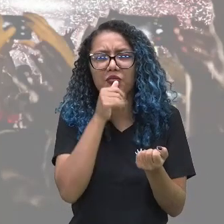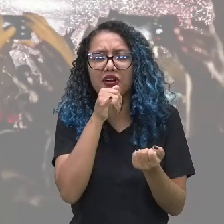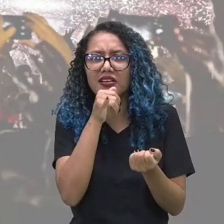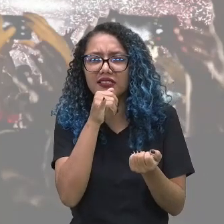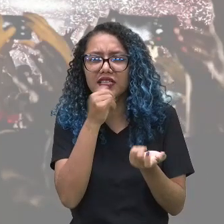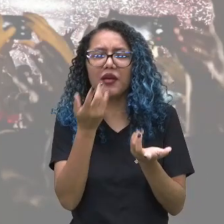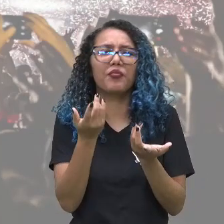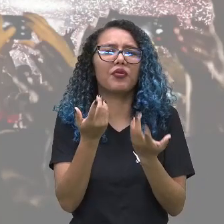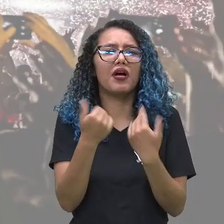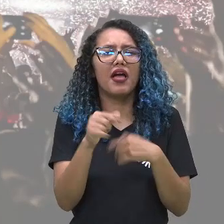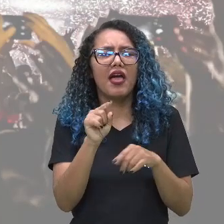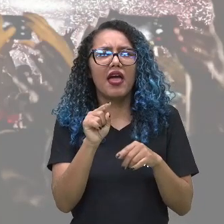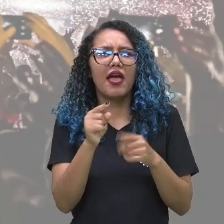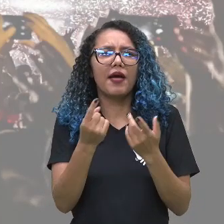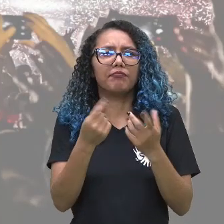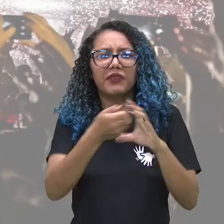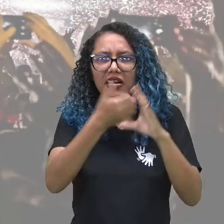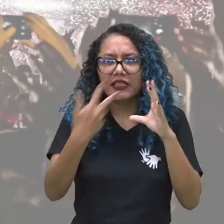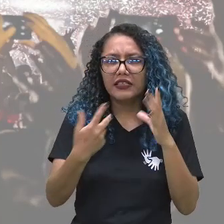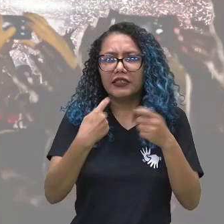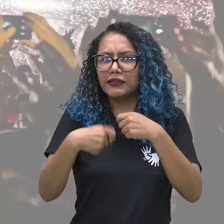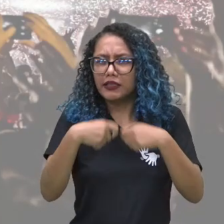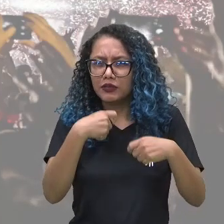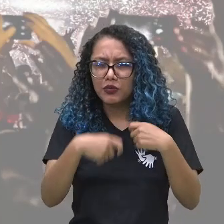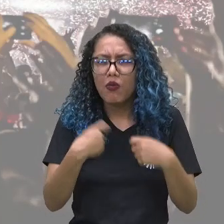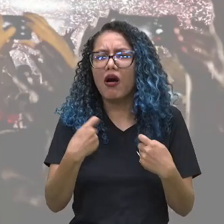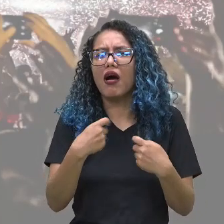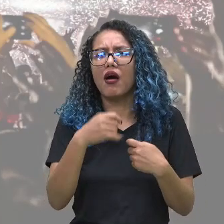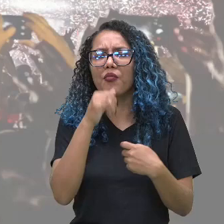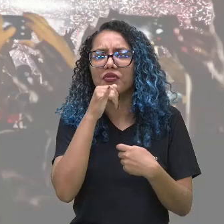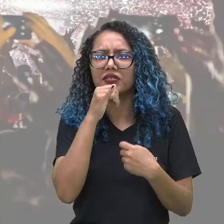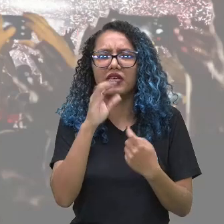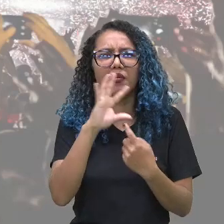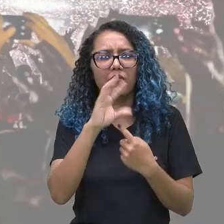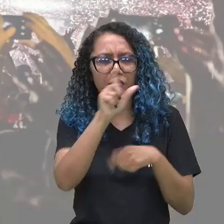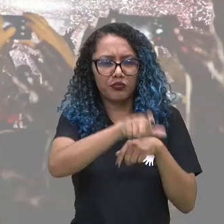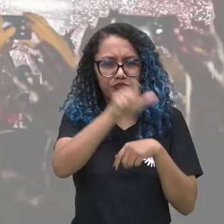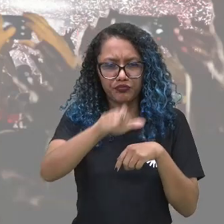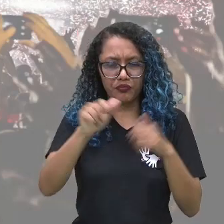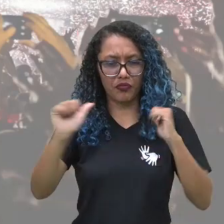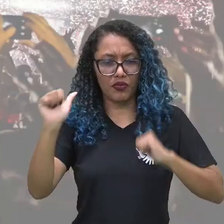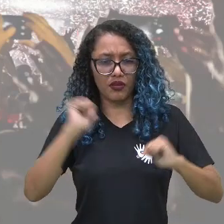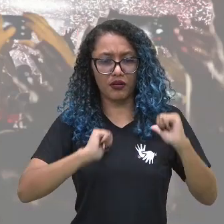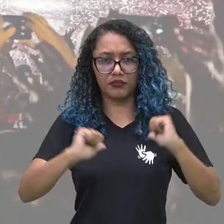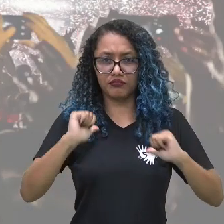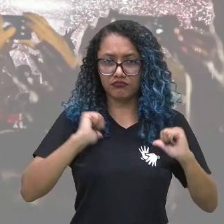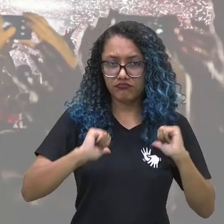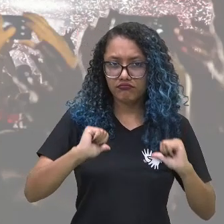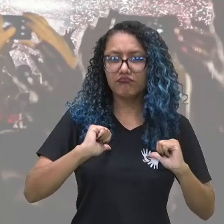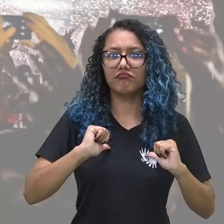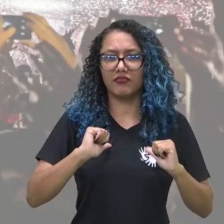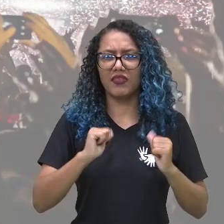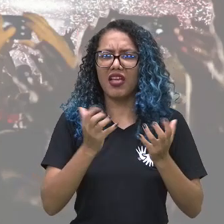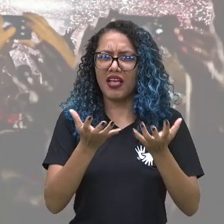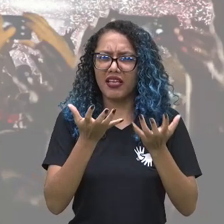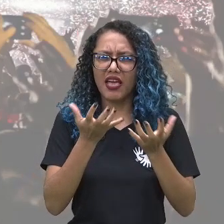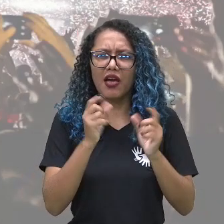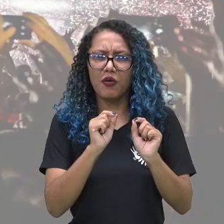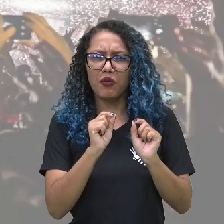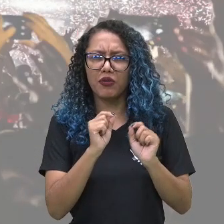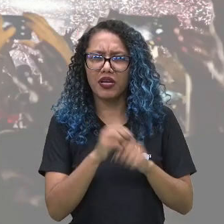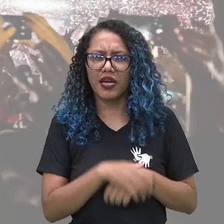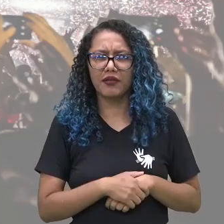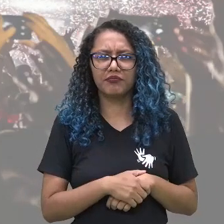concorrência, né? Então, vai haver entre os artistas, né, questão do público, né, que você vai